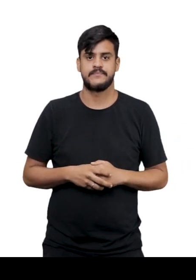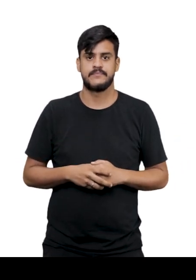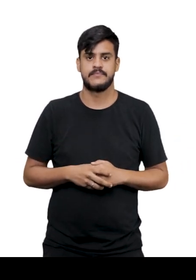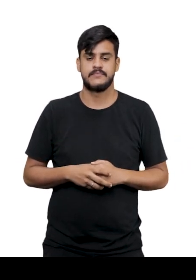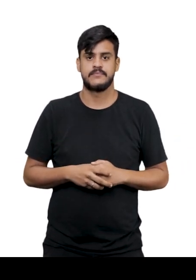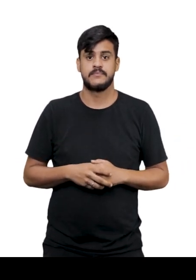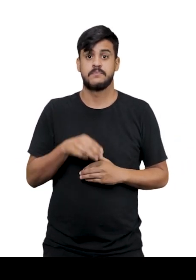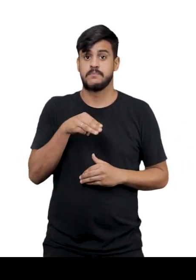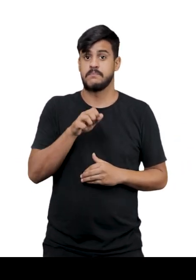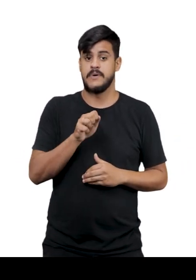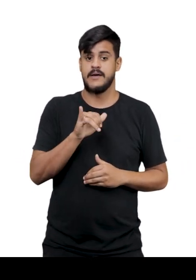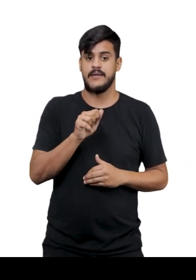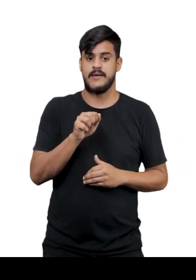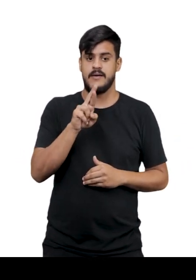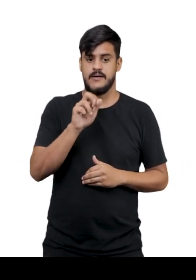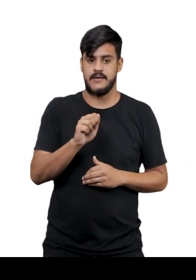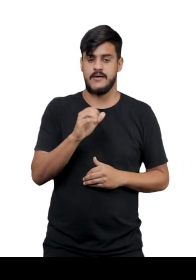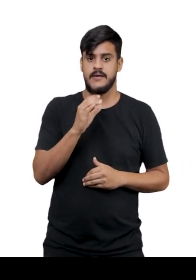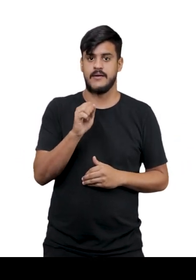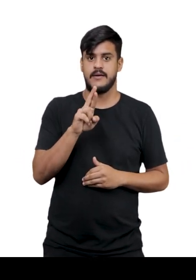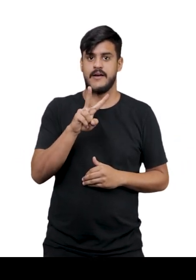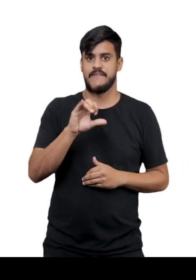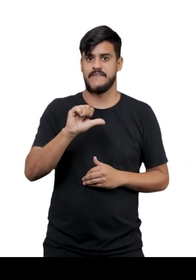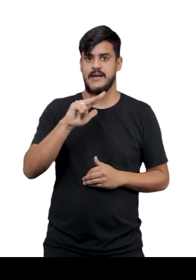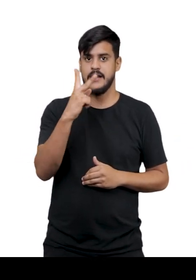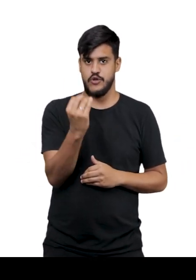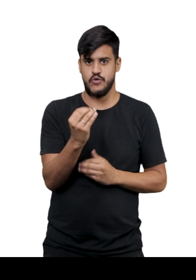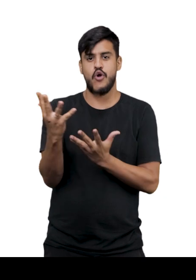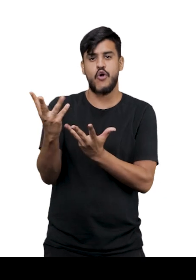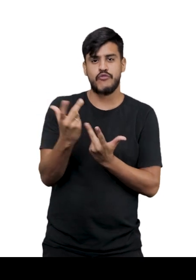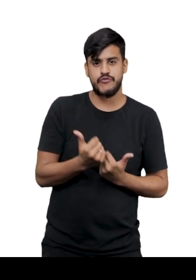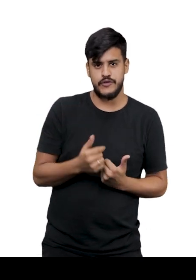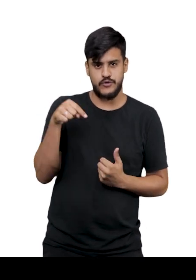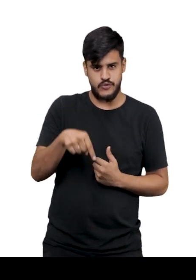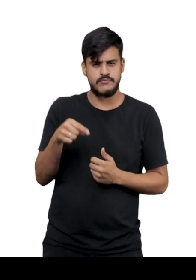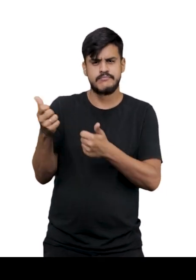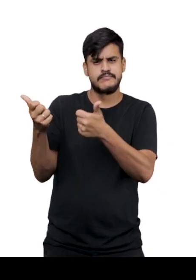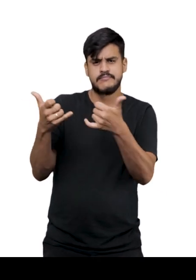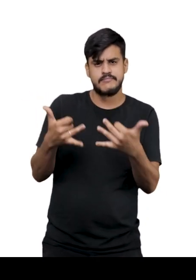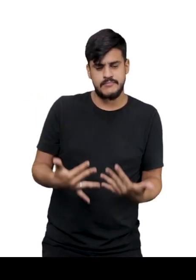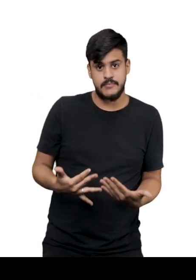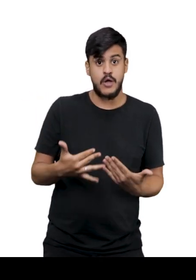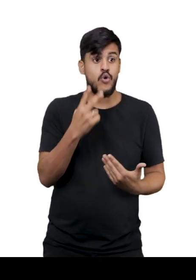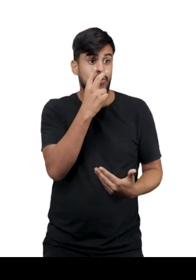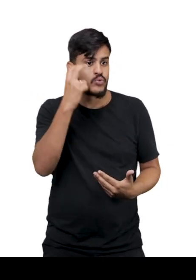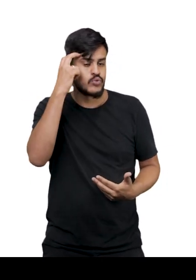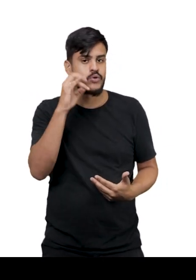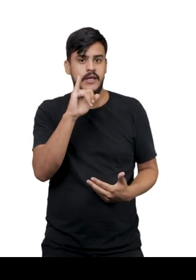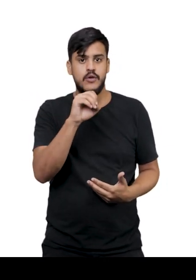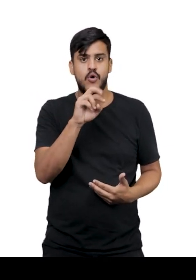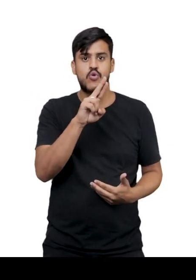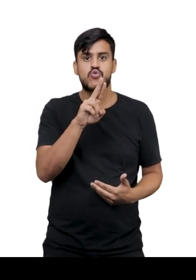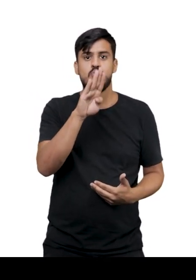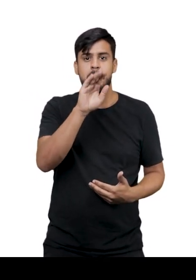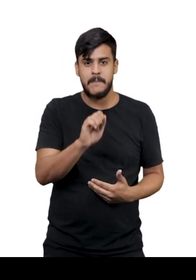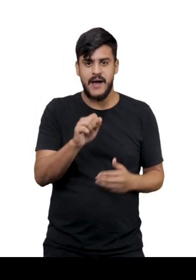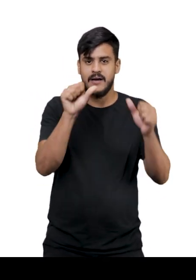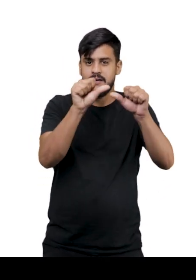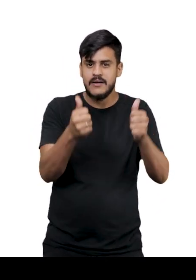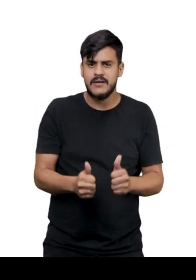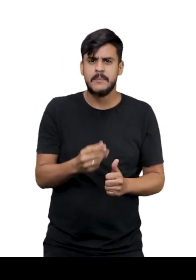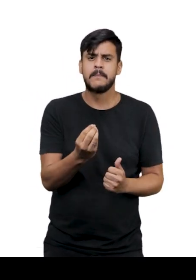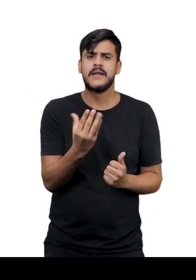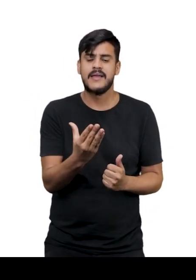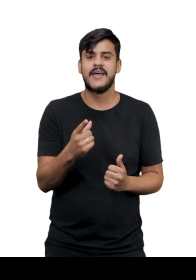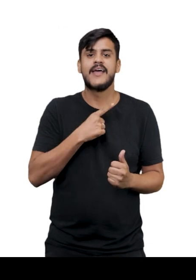fundindo-se ao recipiente. Segundo Mayara Carvalho, autora convidada para a mostra, na cultura iorubá, a